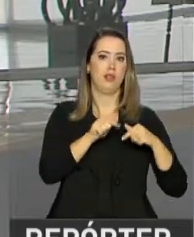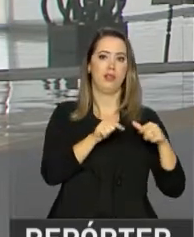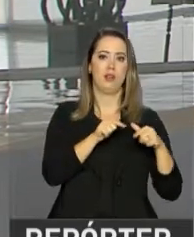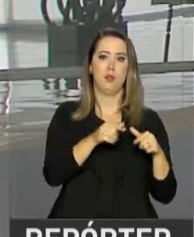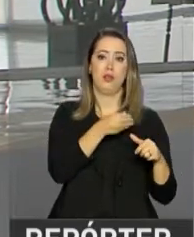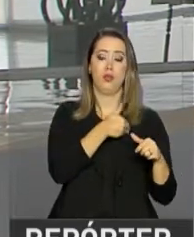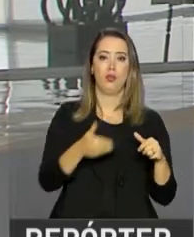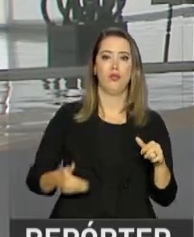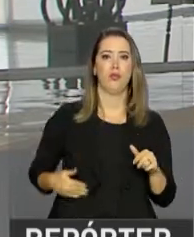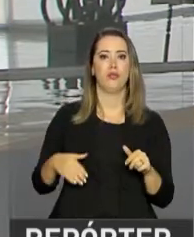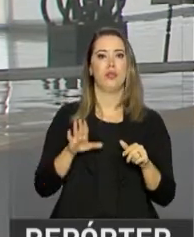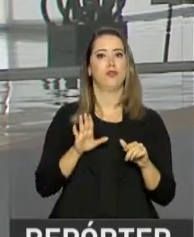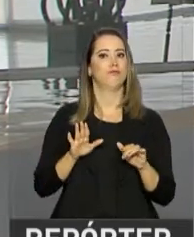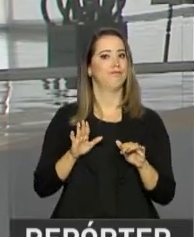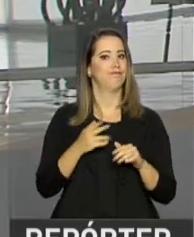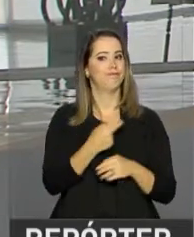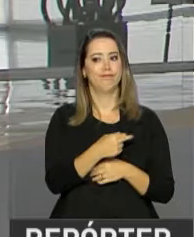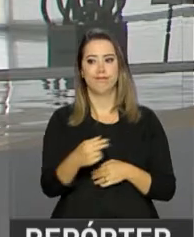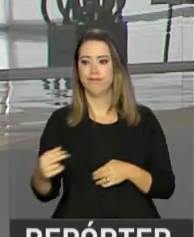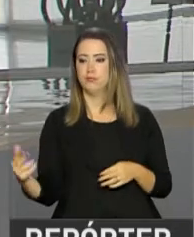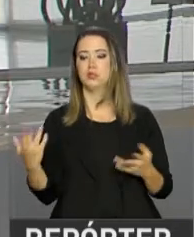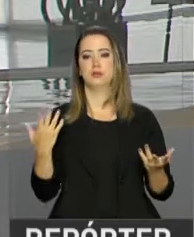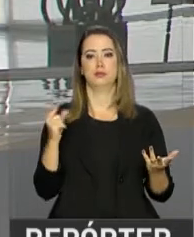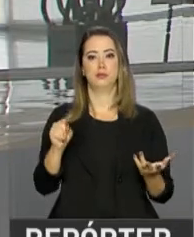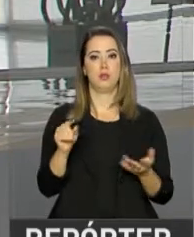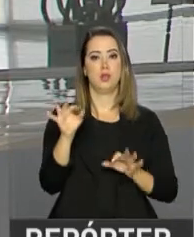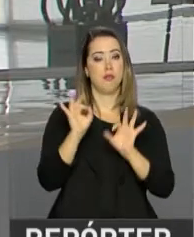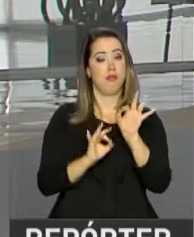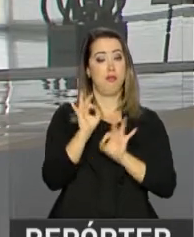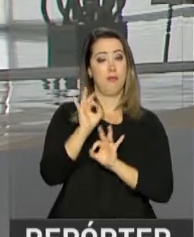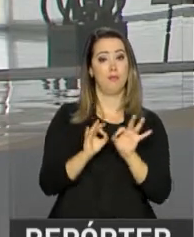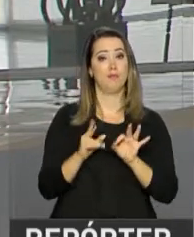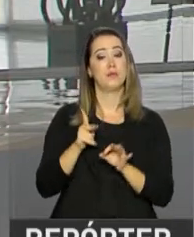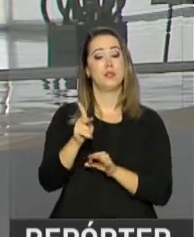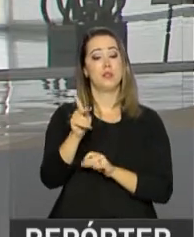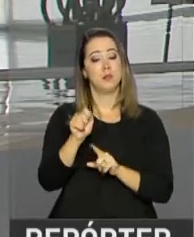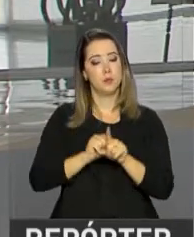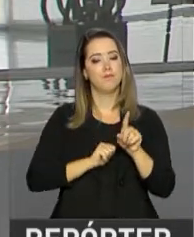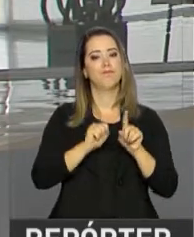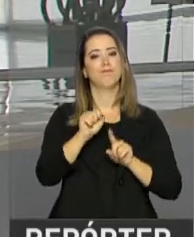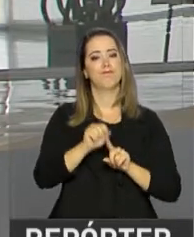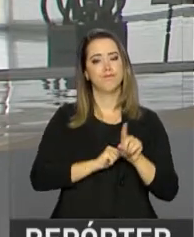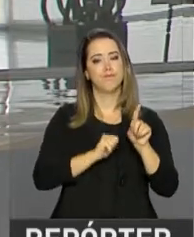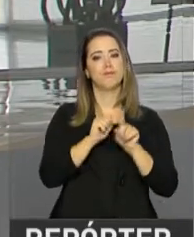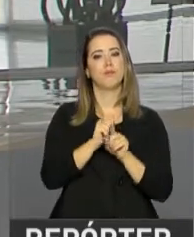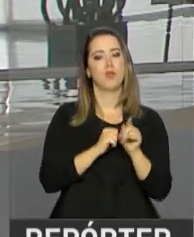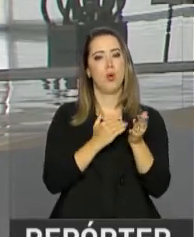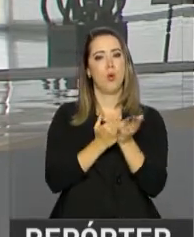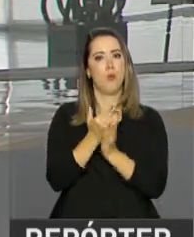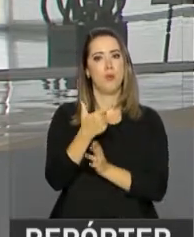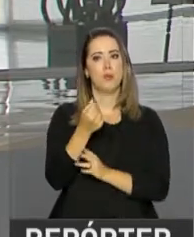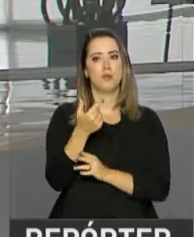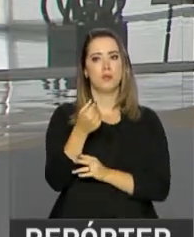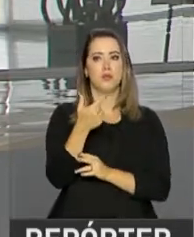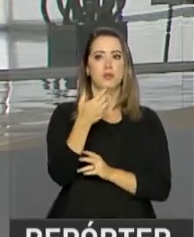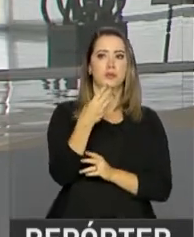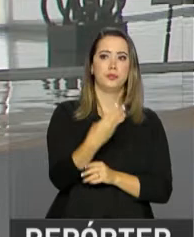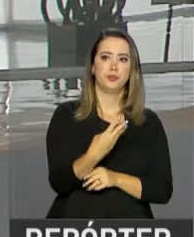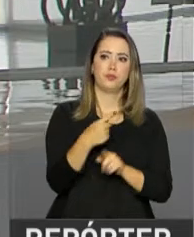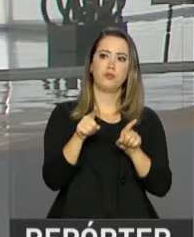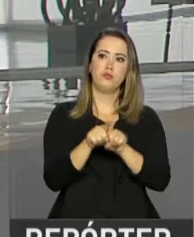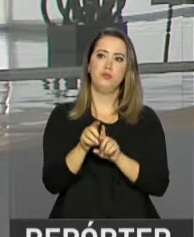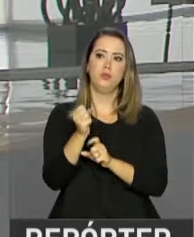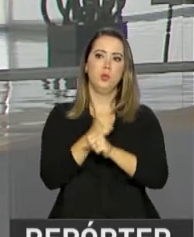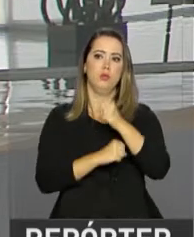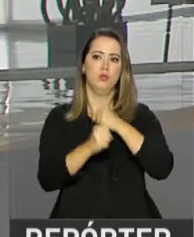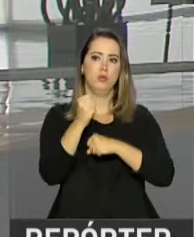relatórios são elaborados pela Controladoria Geral da União a cada mês desde 2003. Por exemplo, no ano